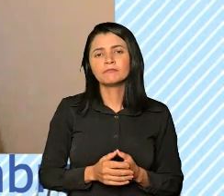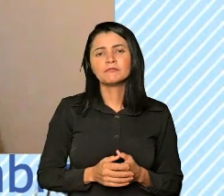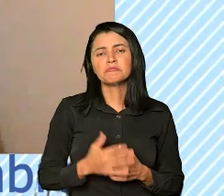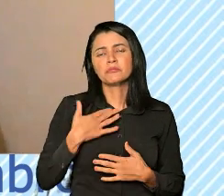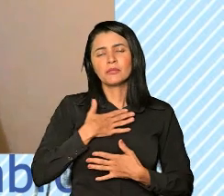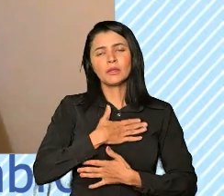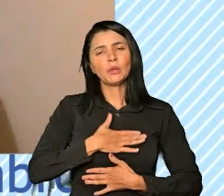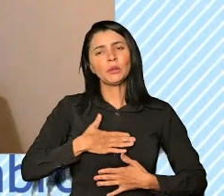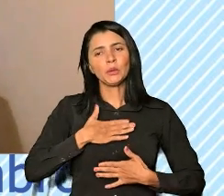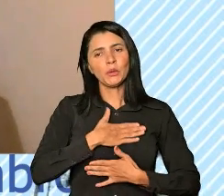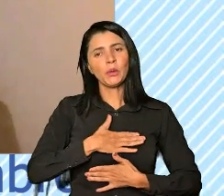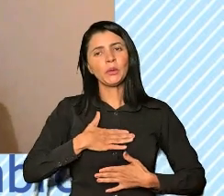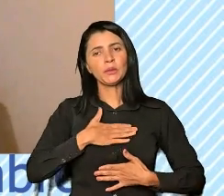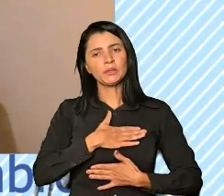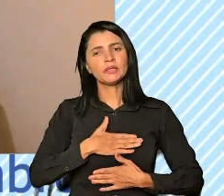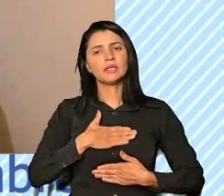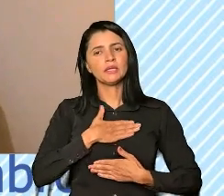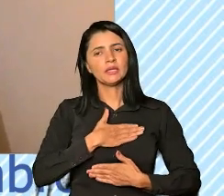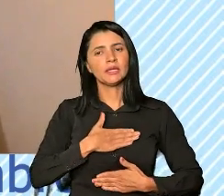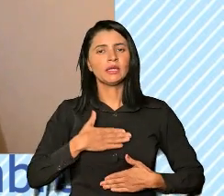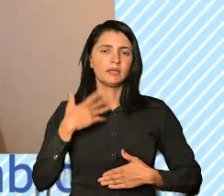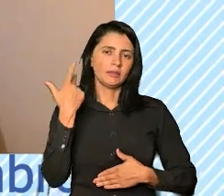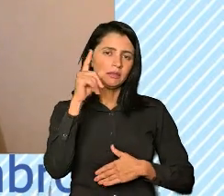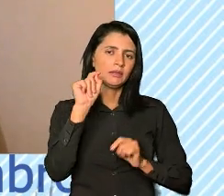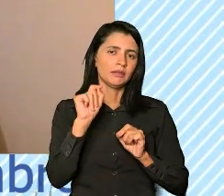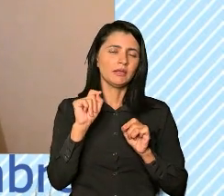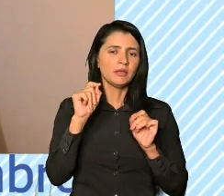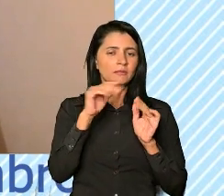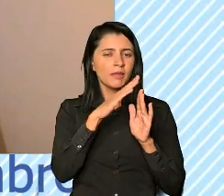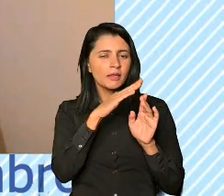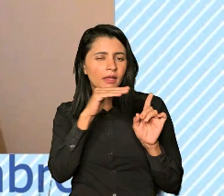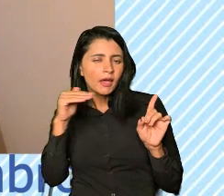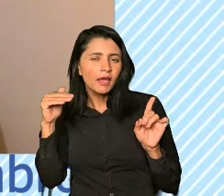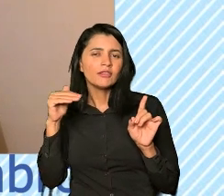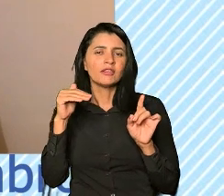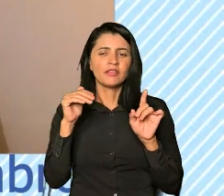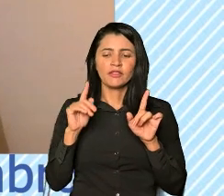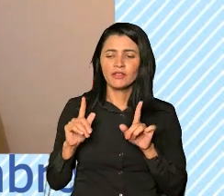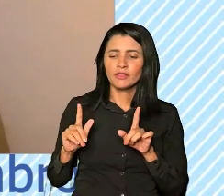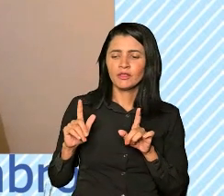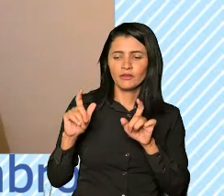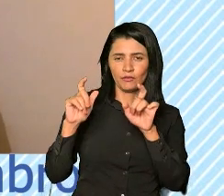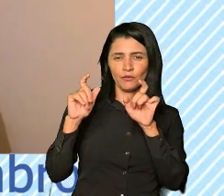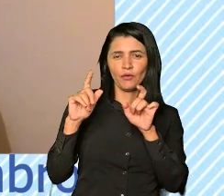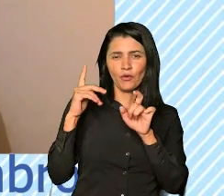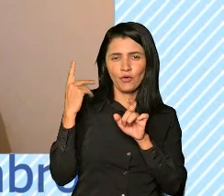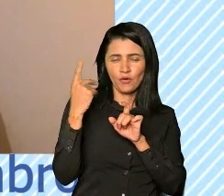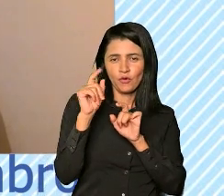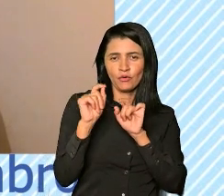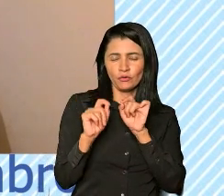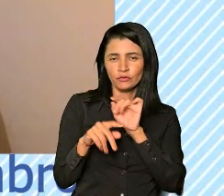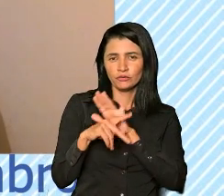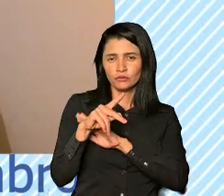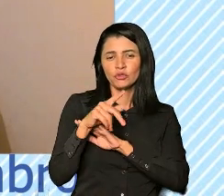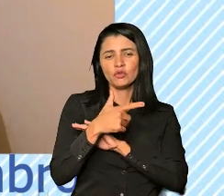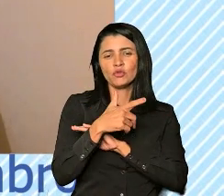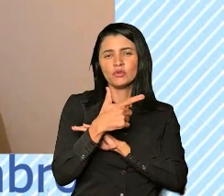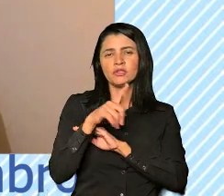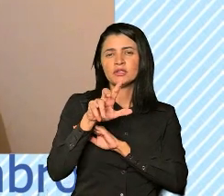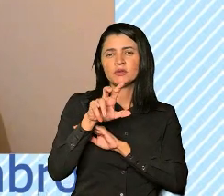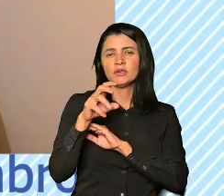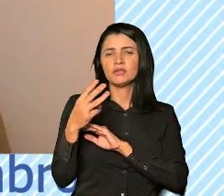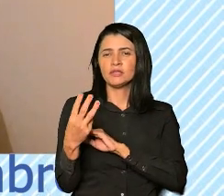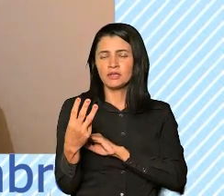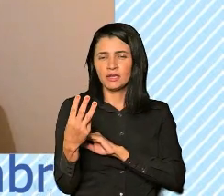gostei bastante da questão da estética naquela foto, dos